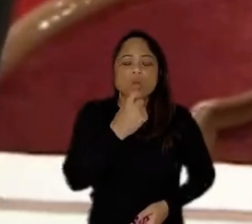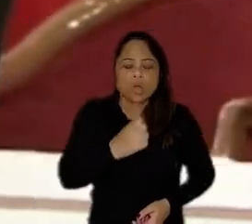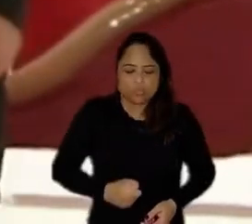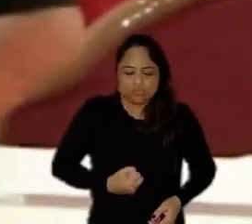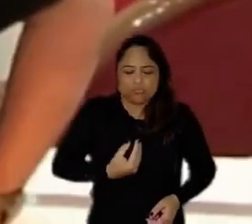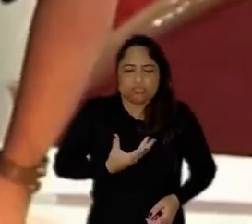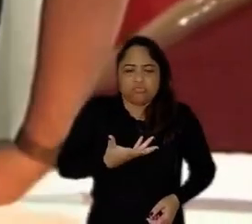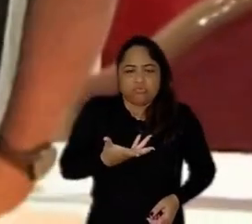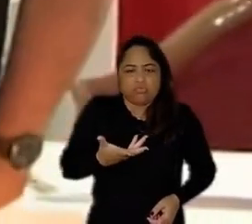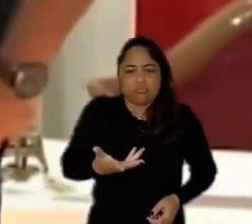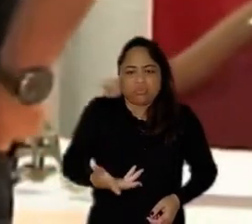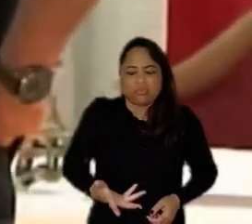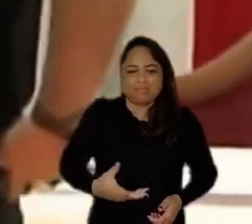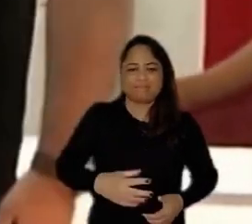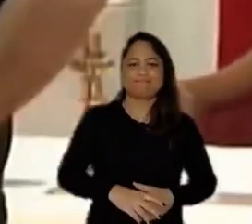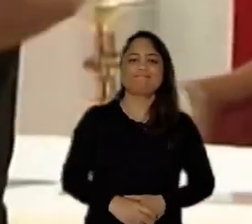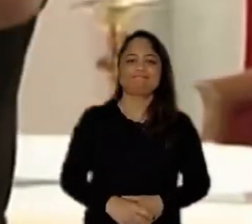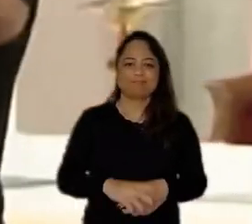Acharam ou não?